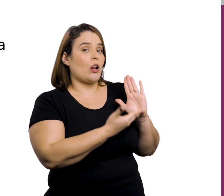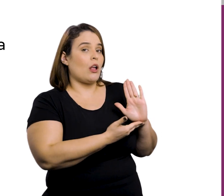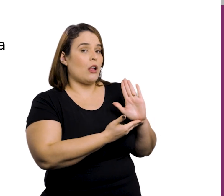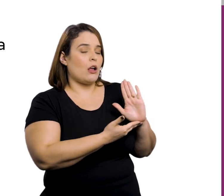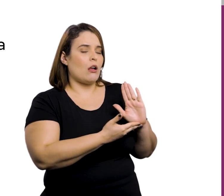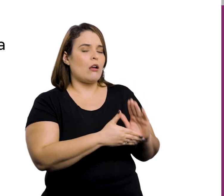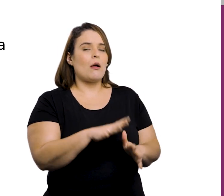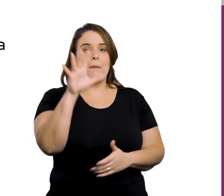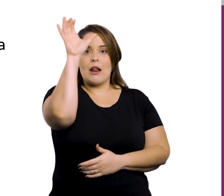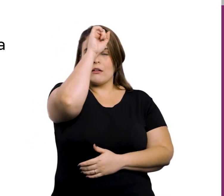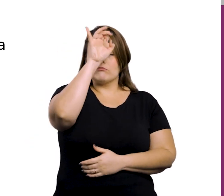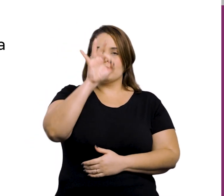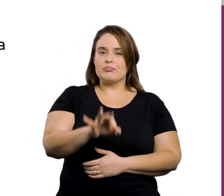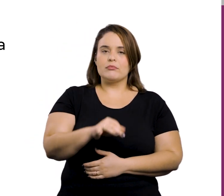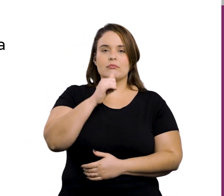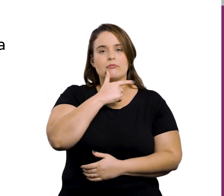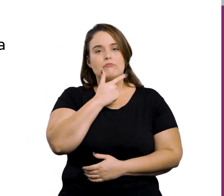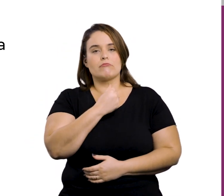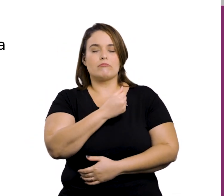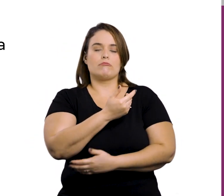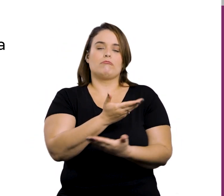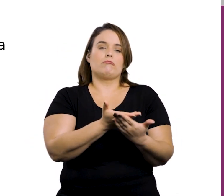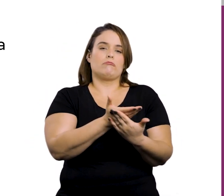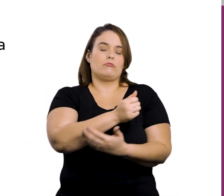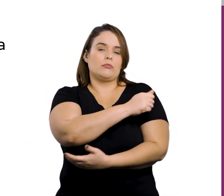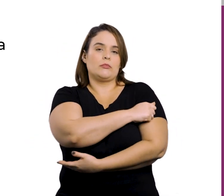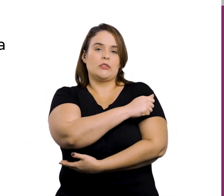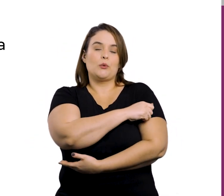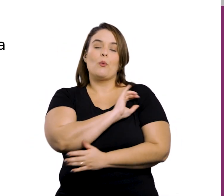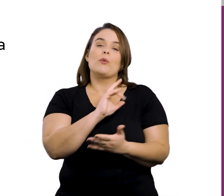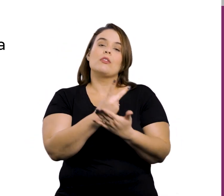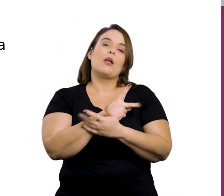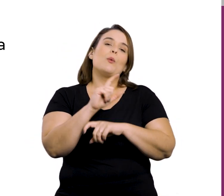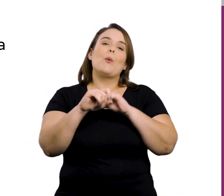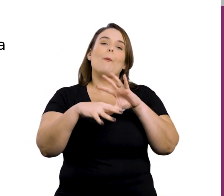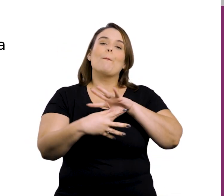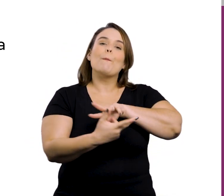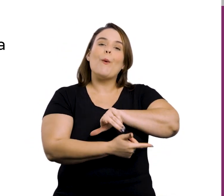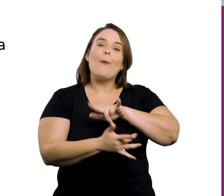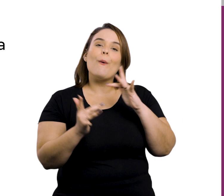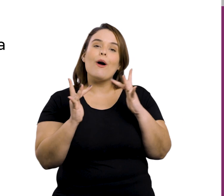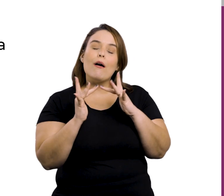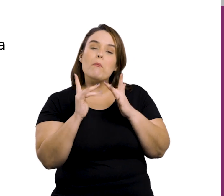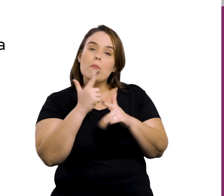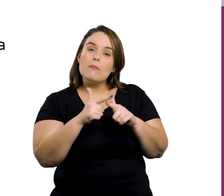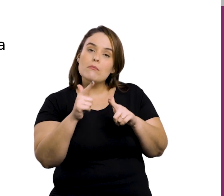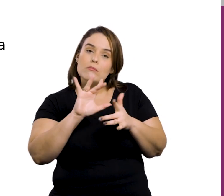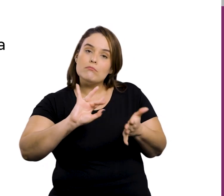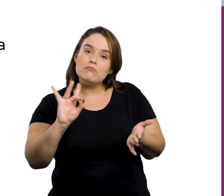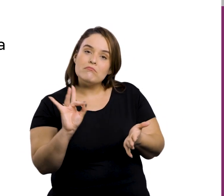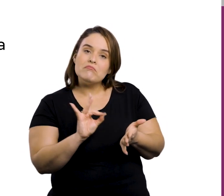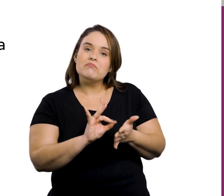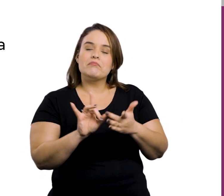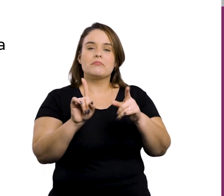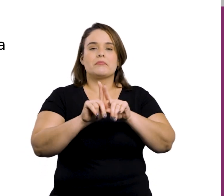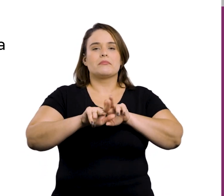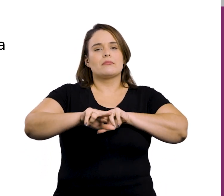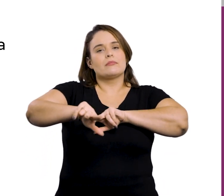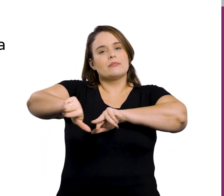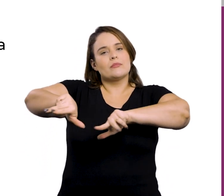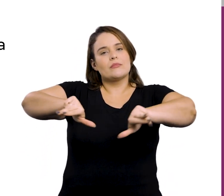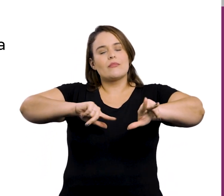que o verdadeiro aprendizado das e dos estudantes acontece no contato com o mundo, seus problemas concretos, e